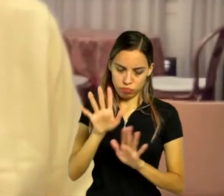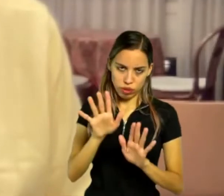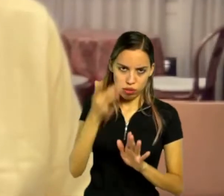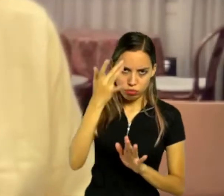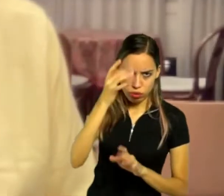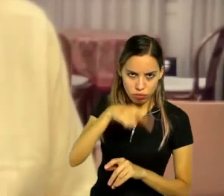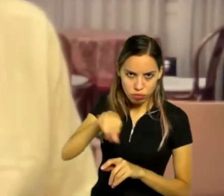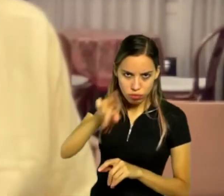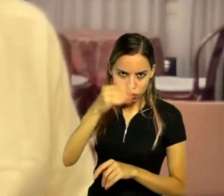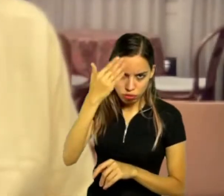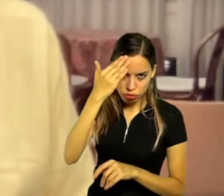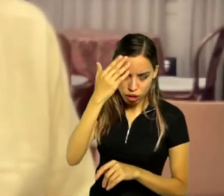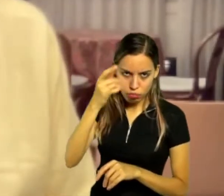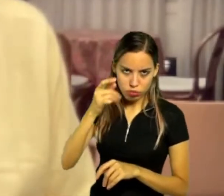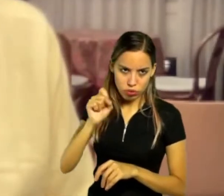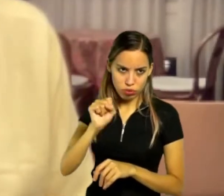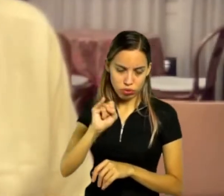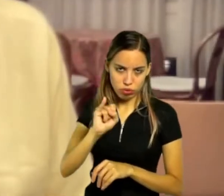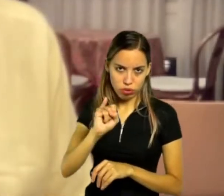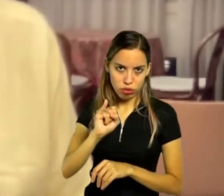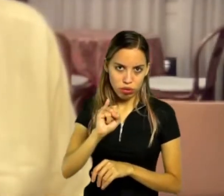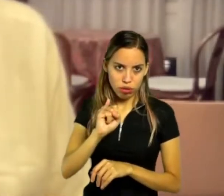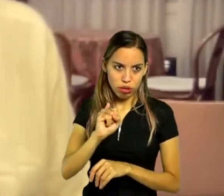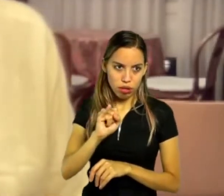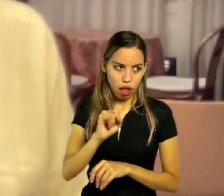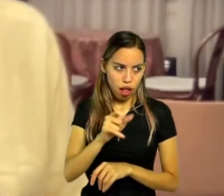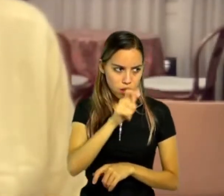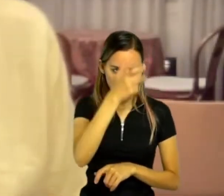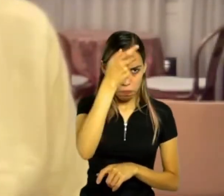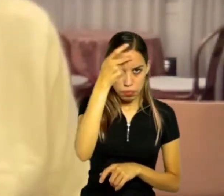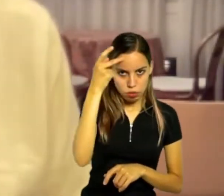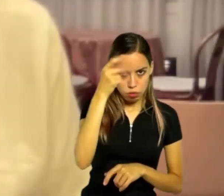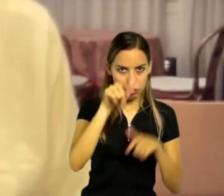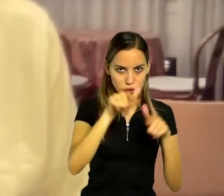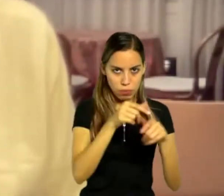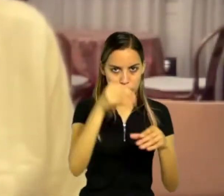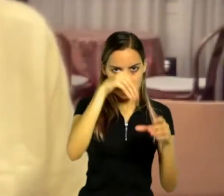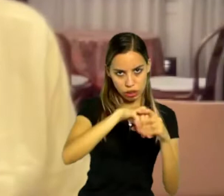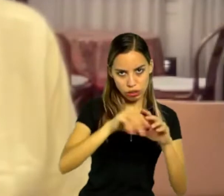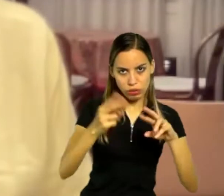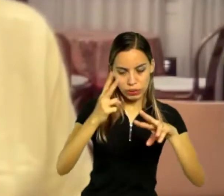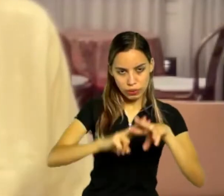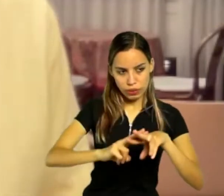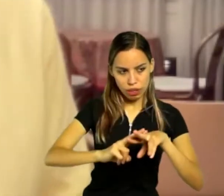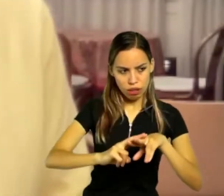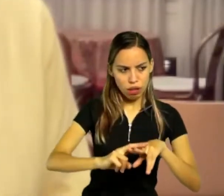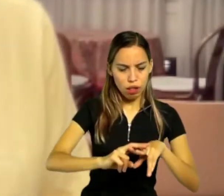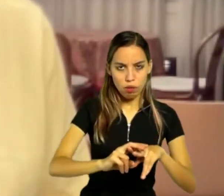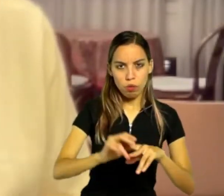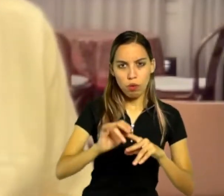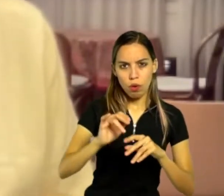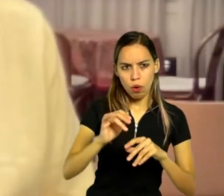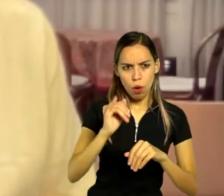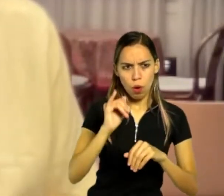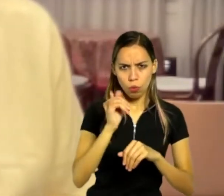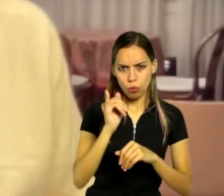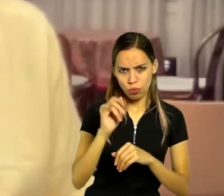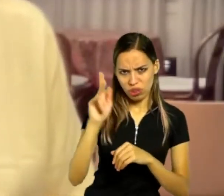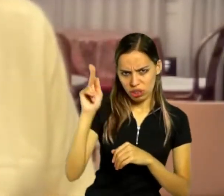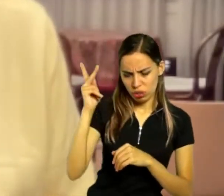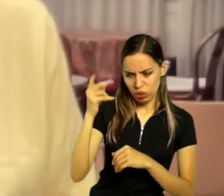passar 24 horas escutando as histórias, que são histórias muito fortes. Para quem se interessa por